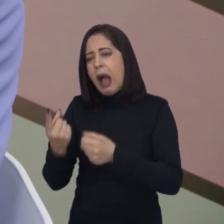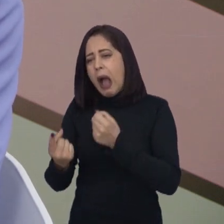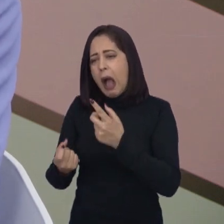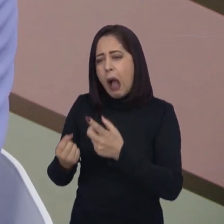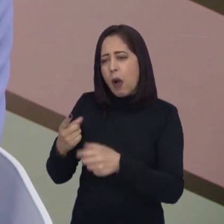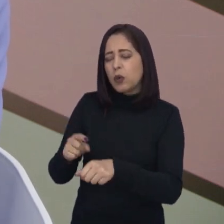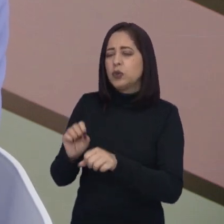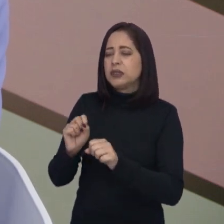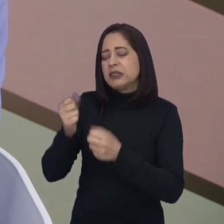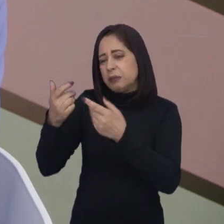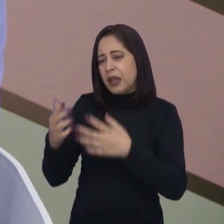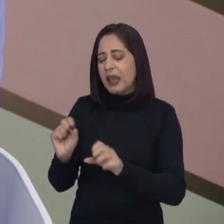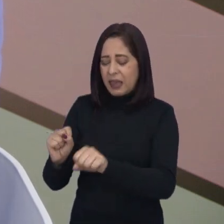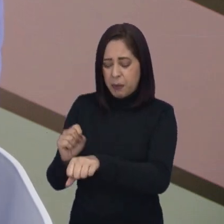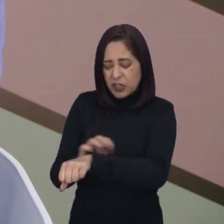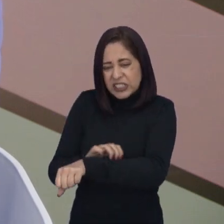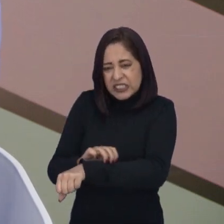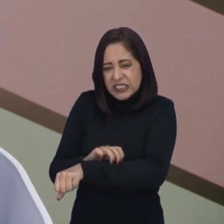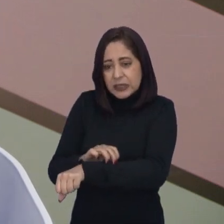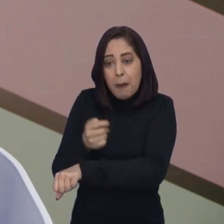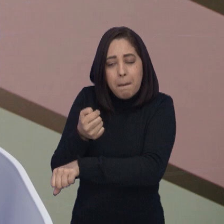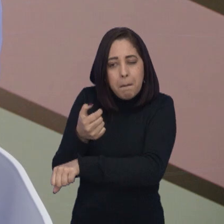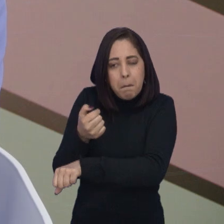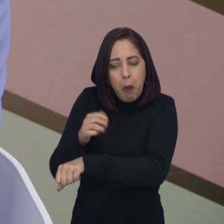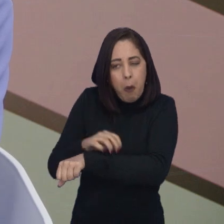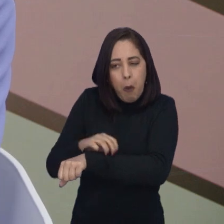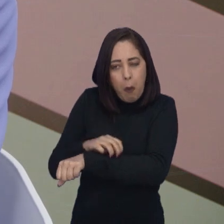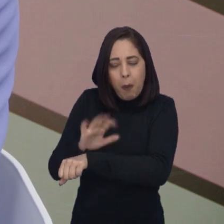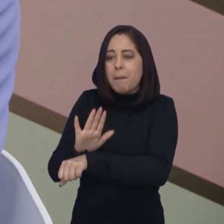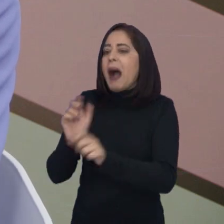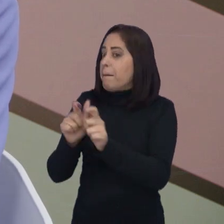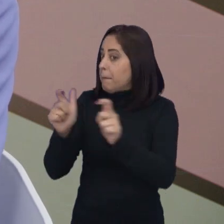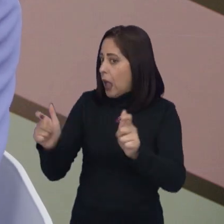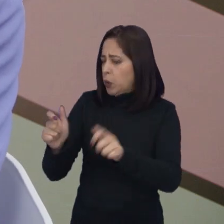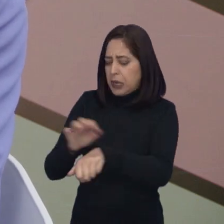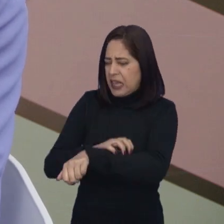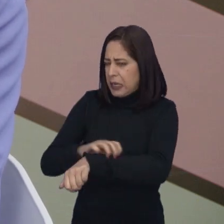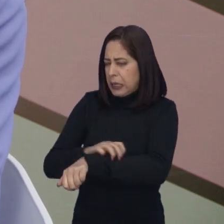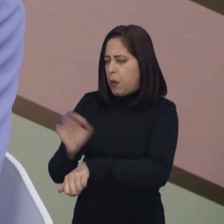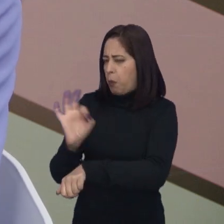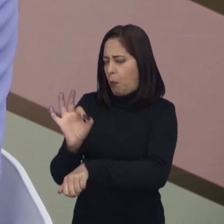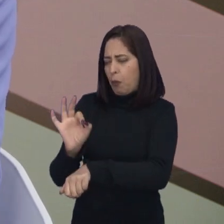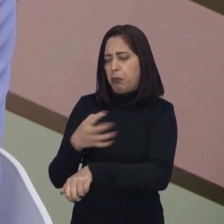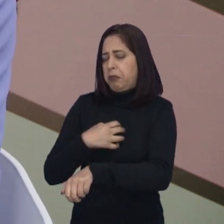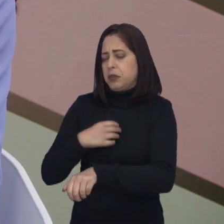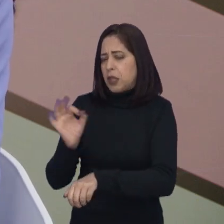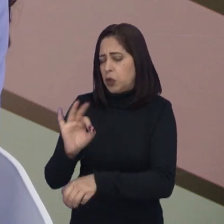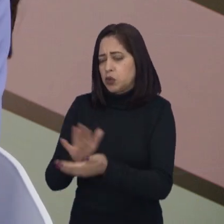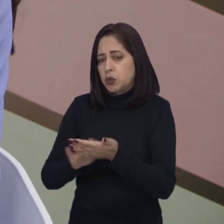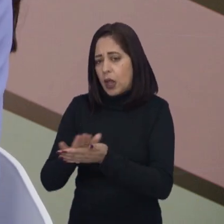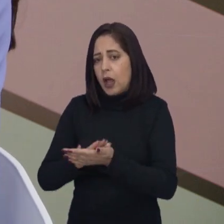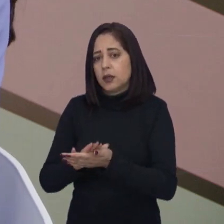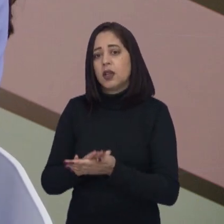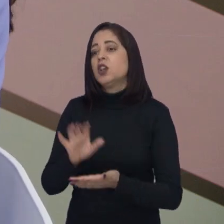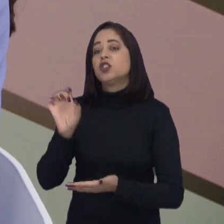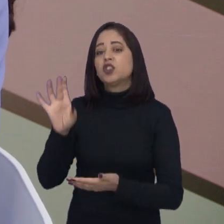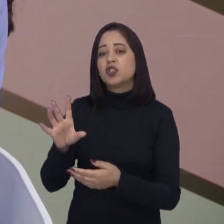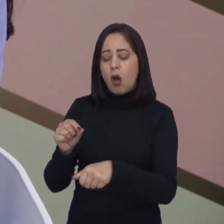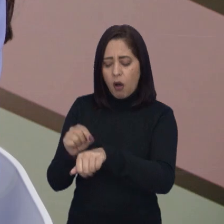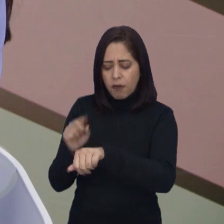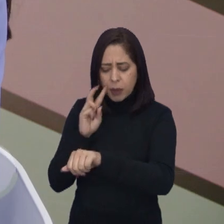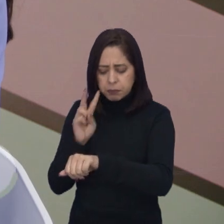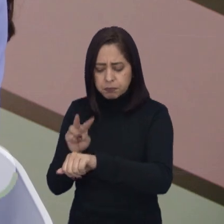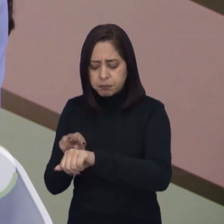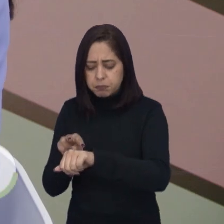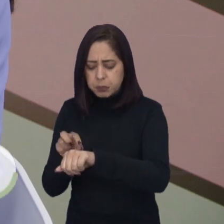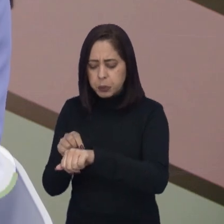uma ardência, uma coceira, mas a maioria das vezes não tem nenhum sintoma específico, apenas mesmo o sinal,